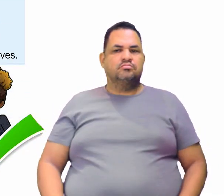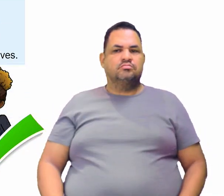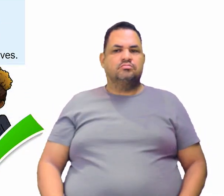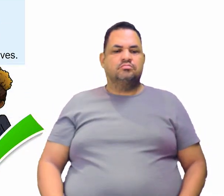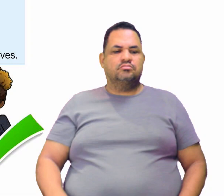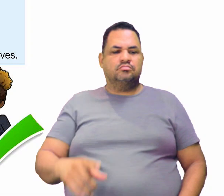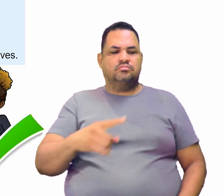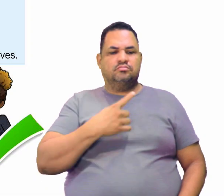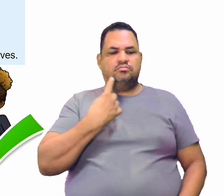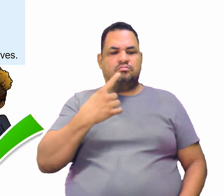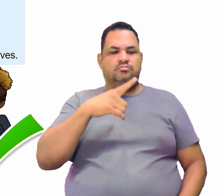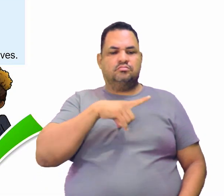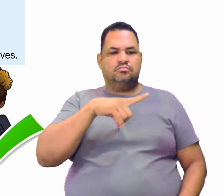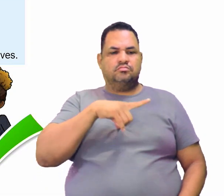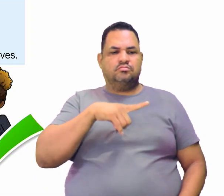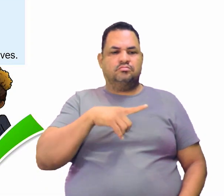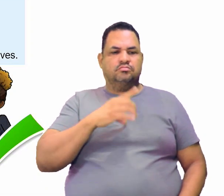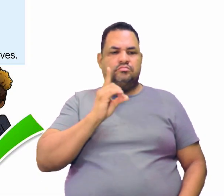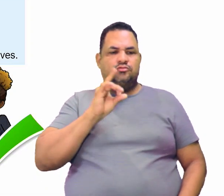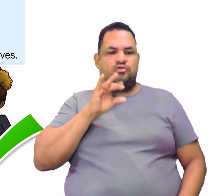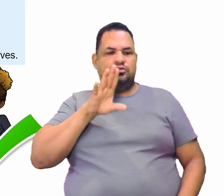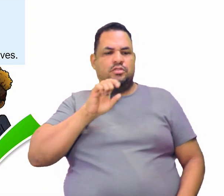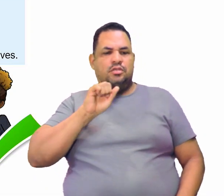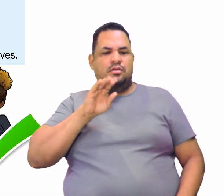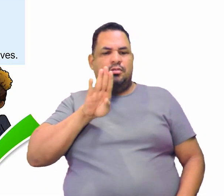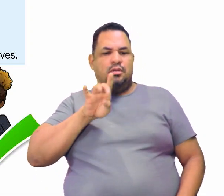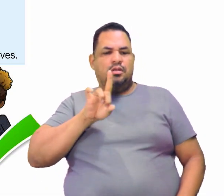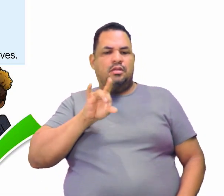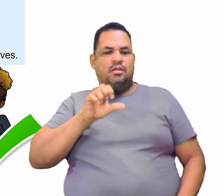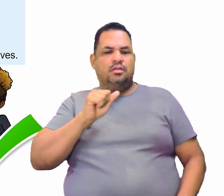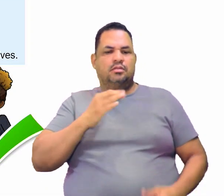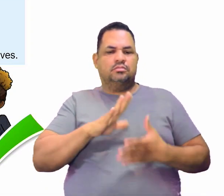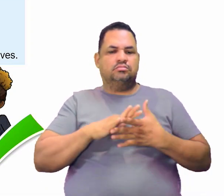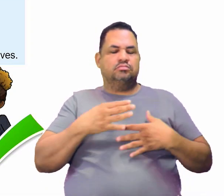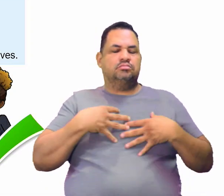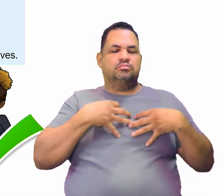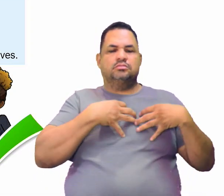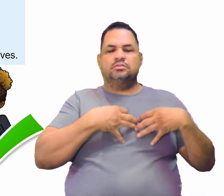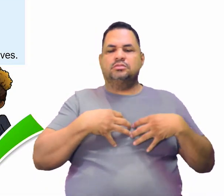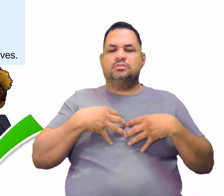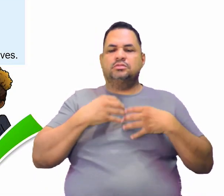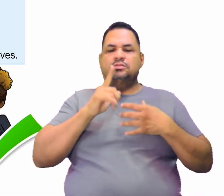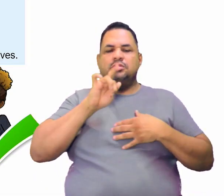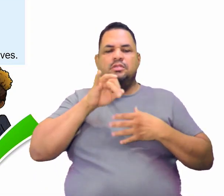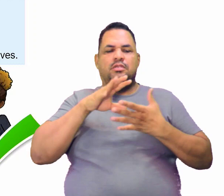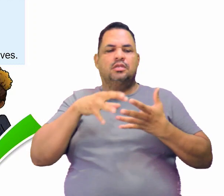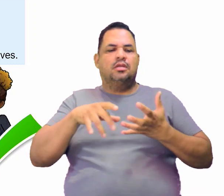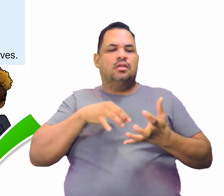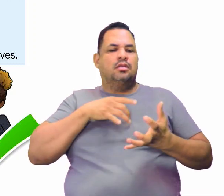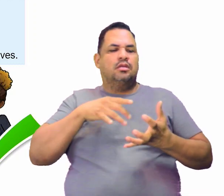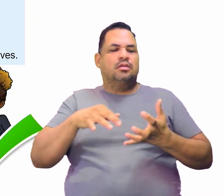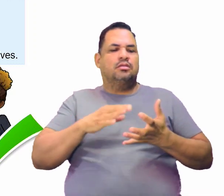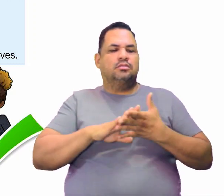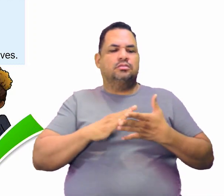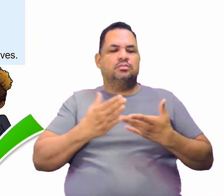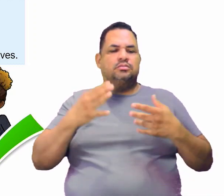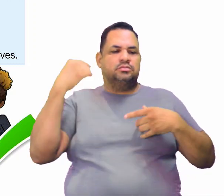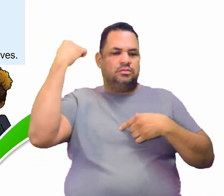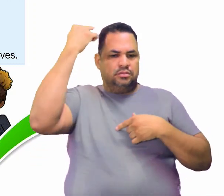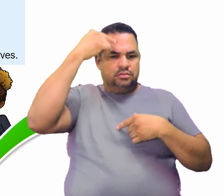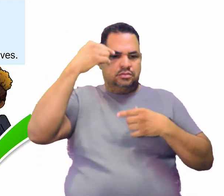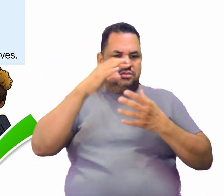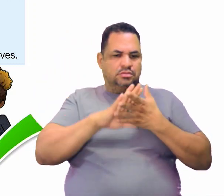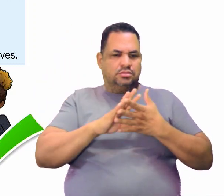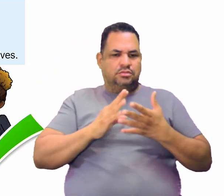Aqui nós temos donzela bela, que me inspira a lira, um canto santo de fremente